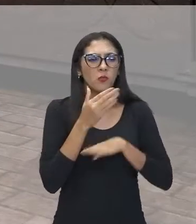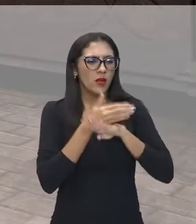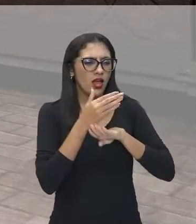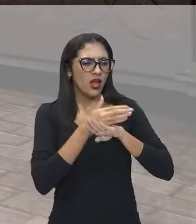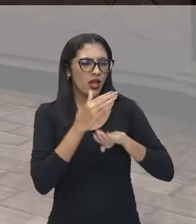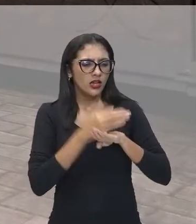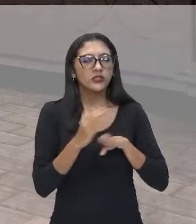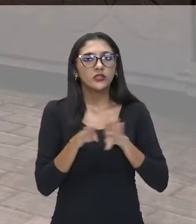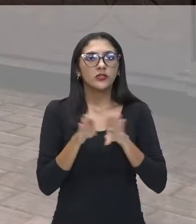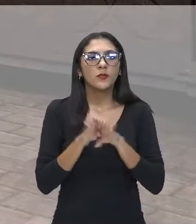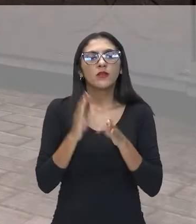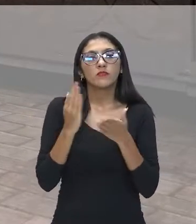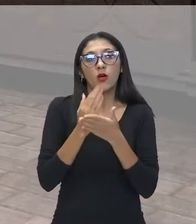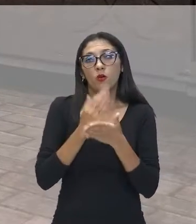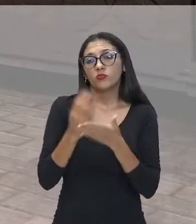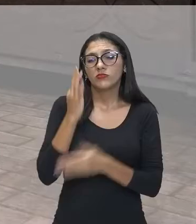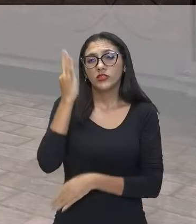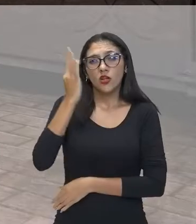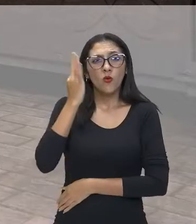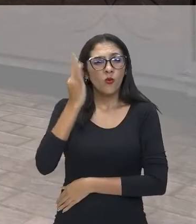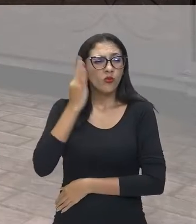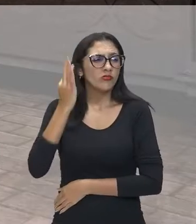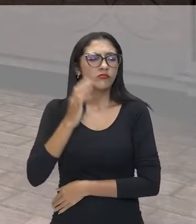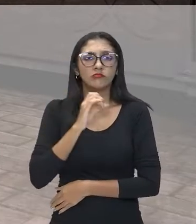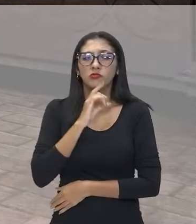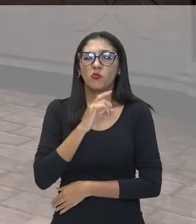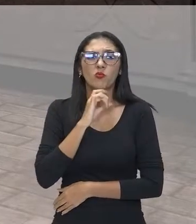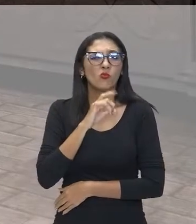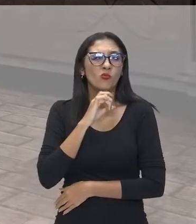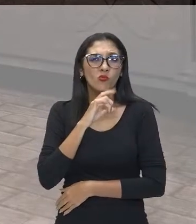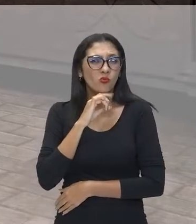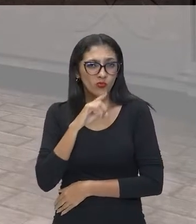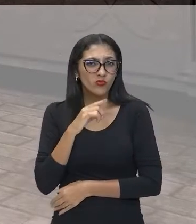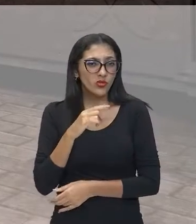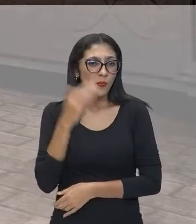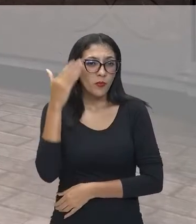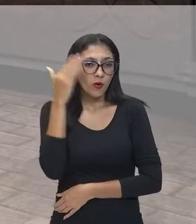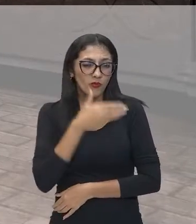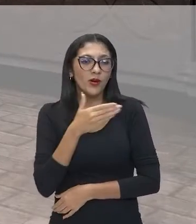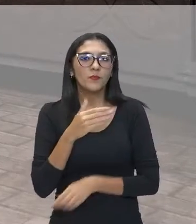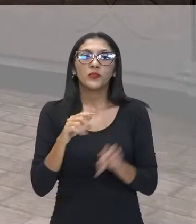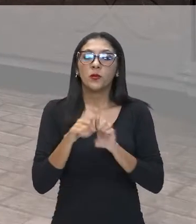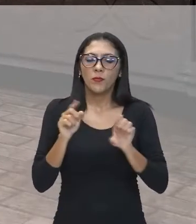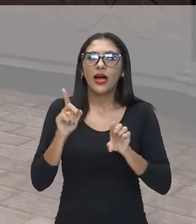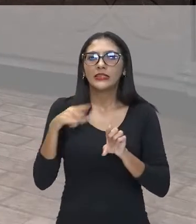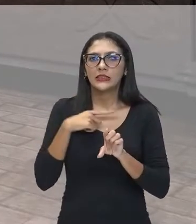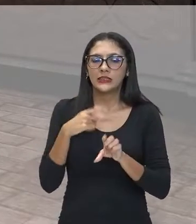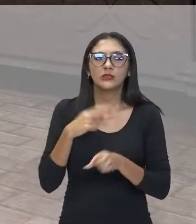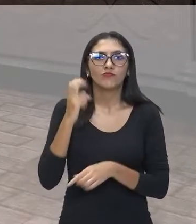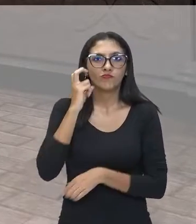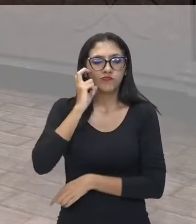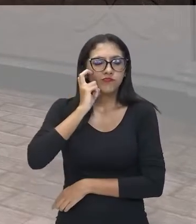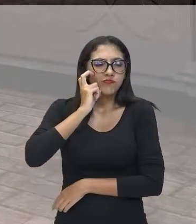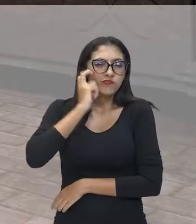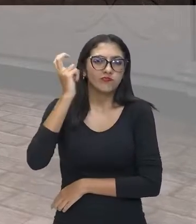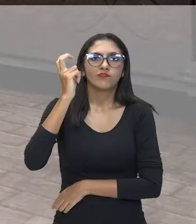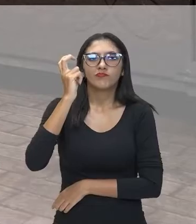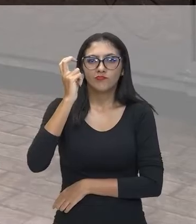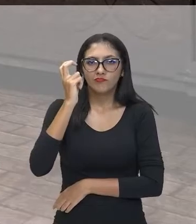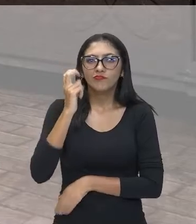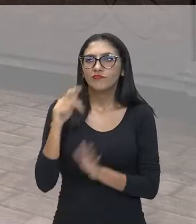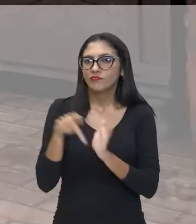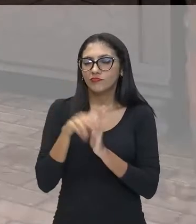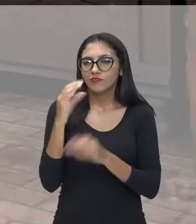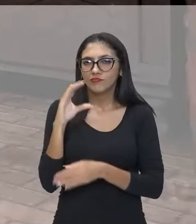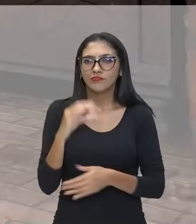suas teorias não tenham se confirmado, são considerados grandes sábios da